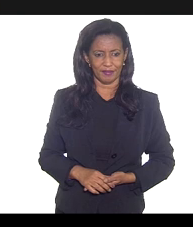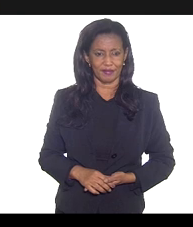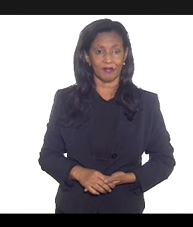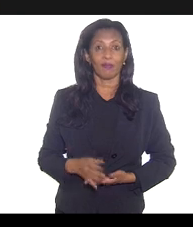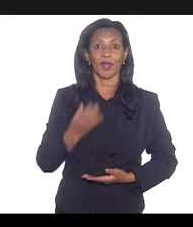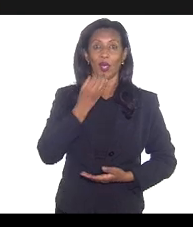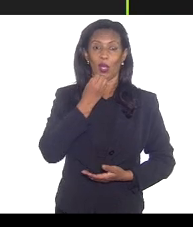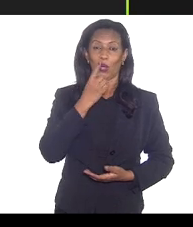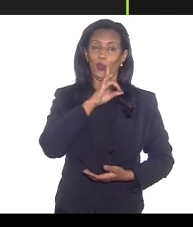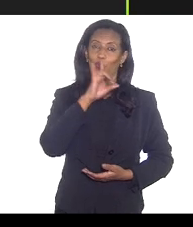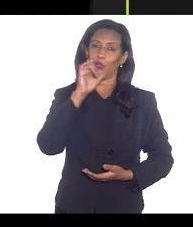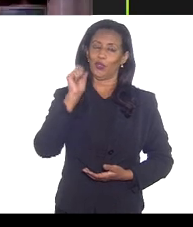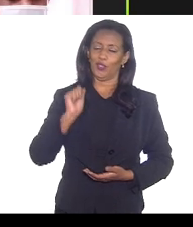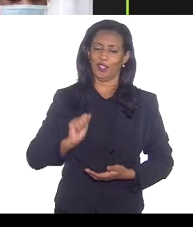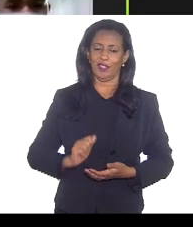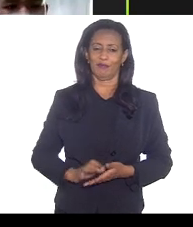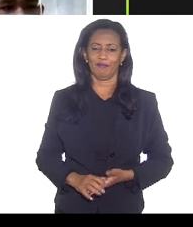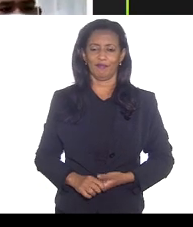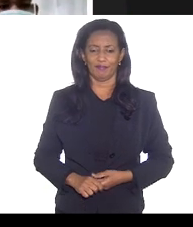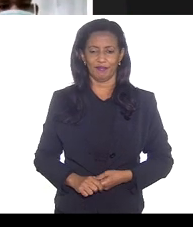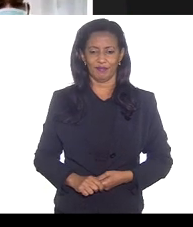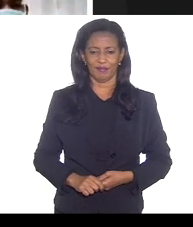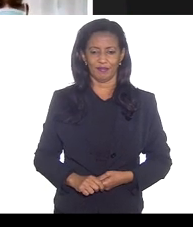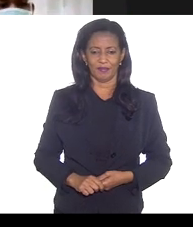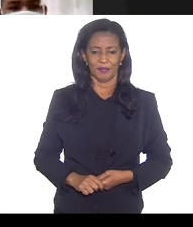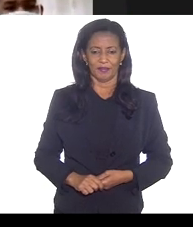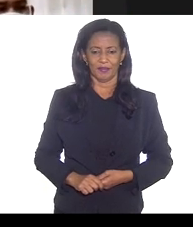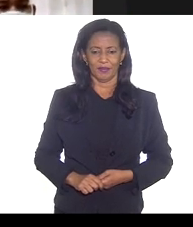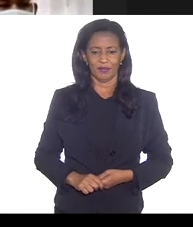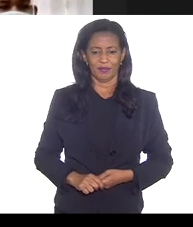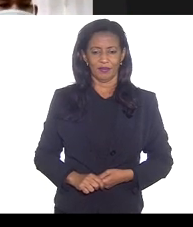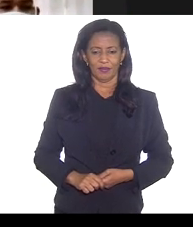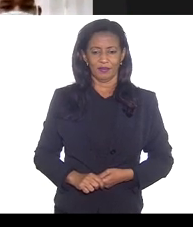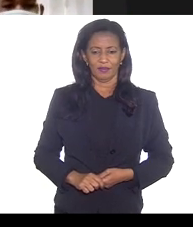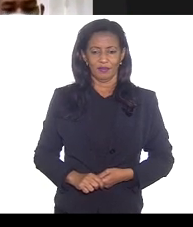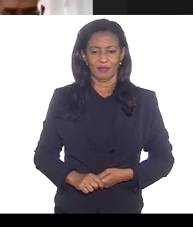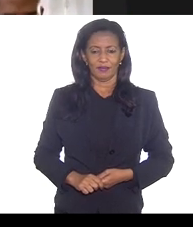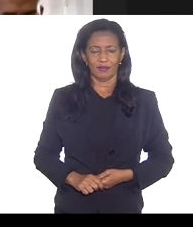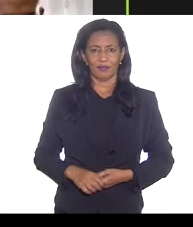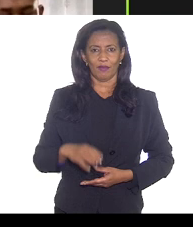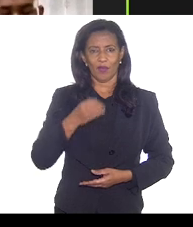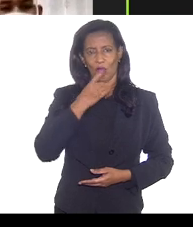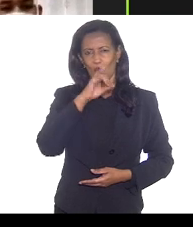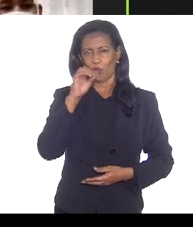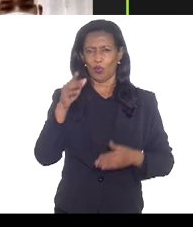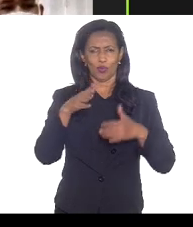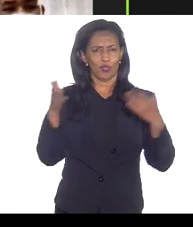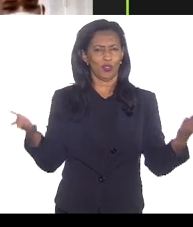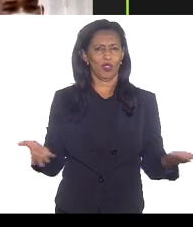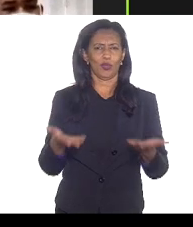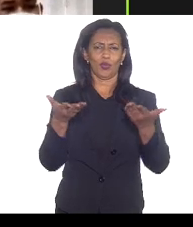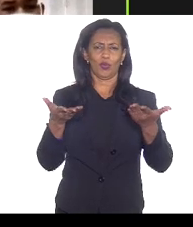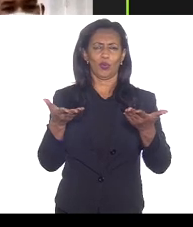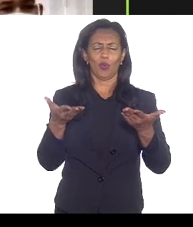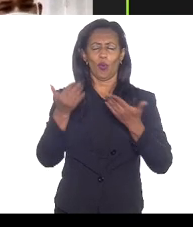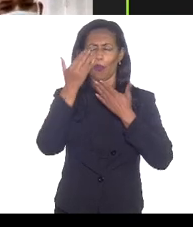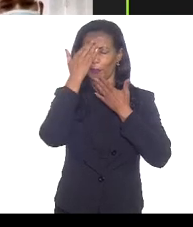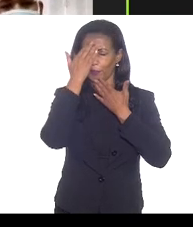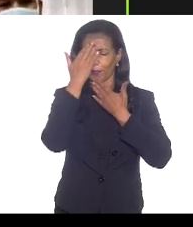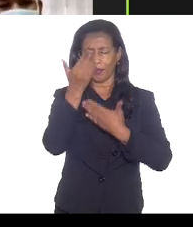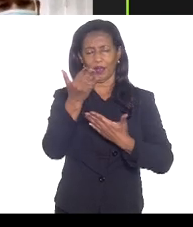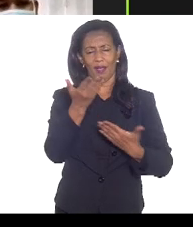Bom dia. Bom dia, Bruno. Bom dia a todos, obrigado pelo